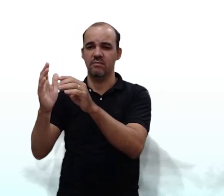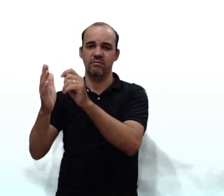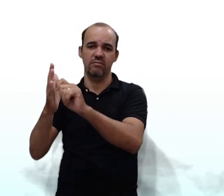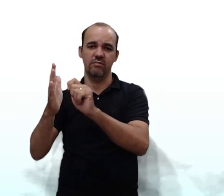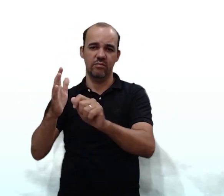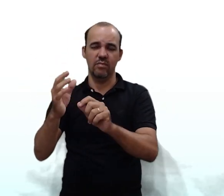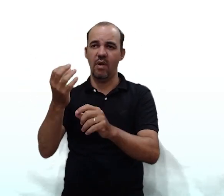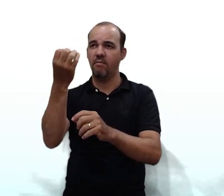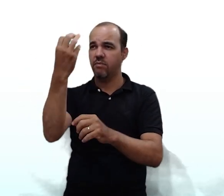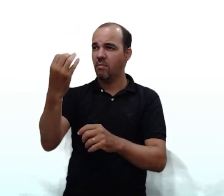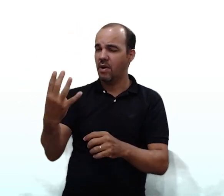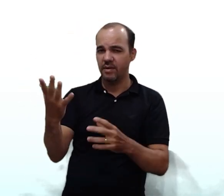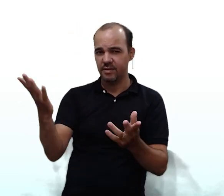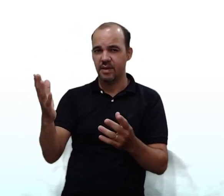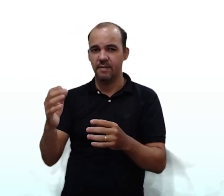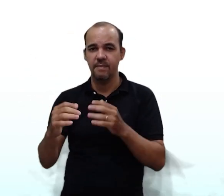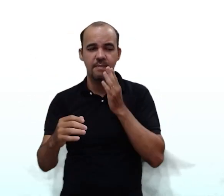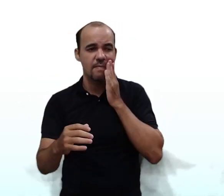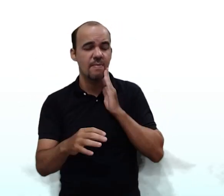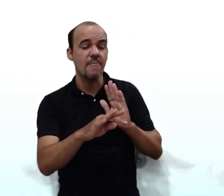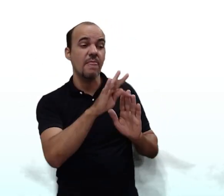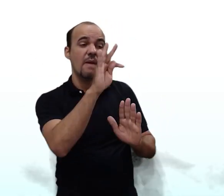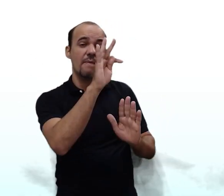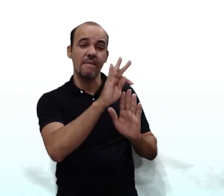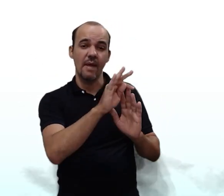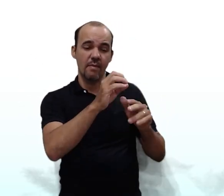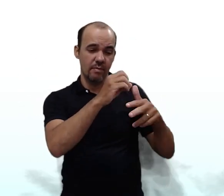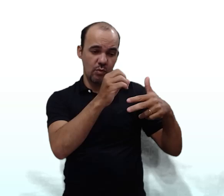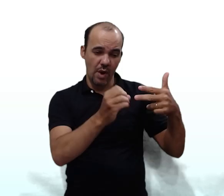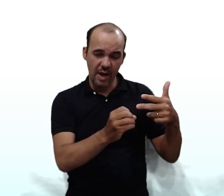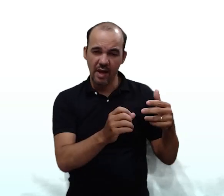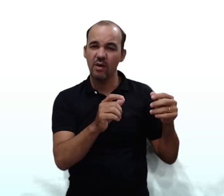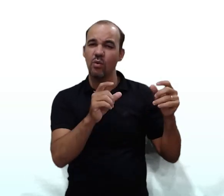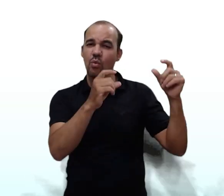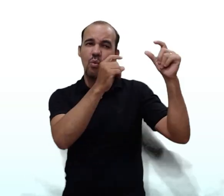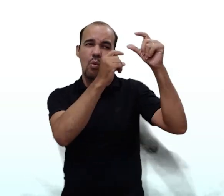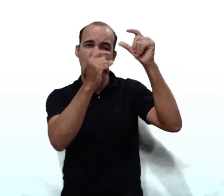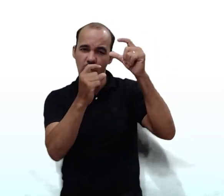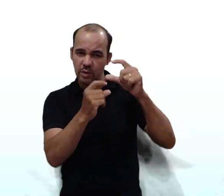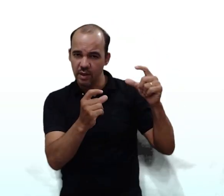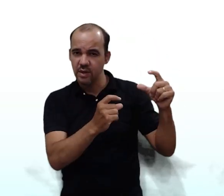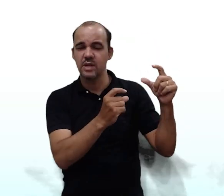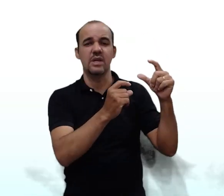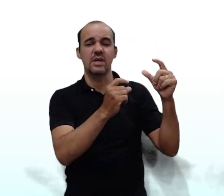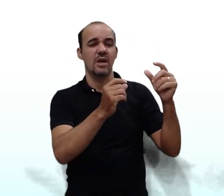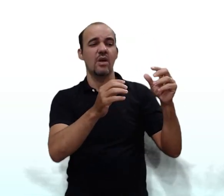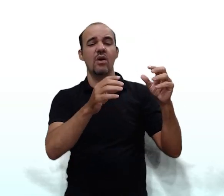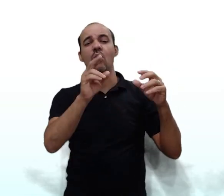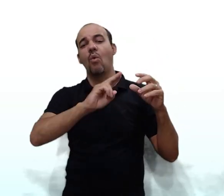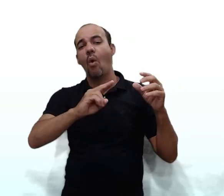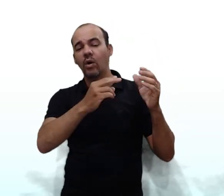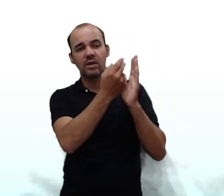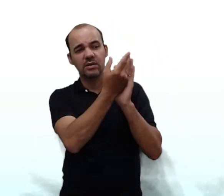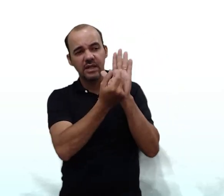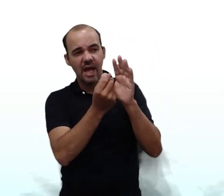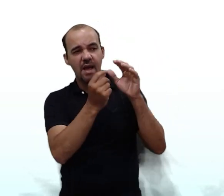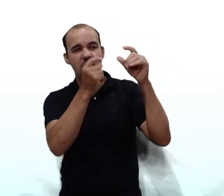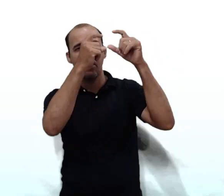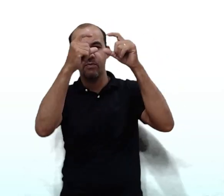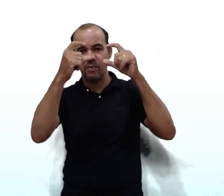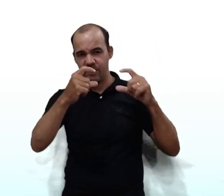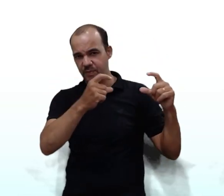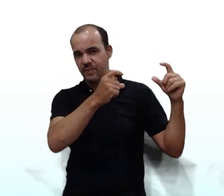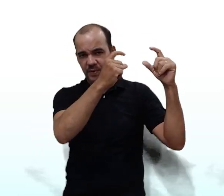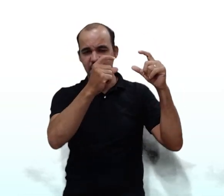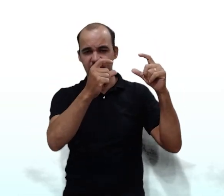contrapartida, coloca somente uma tirinha, uma charge, coisa bem básica para que você leia. Mas esteja preparado. Ali na tua